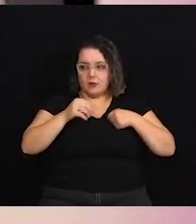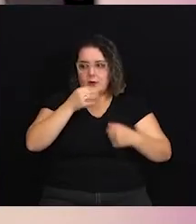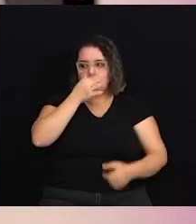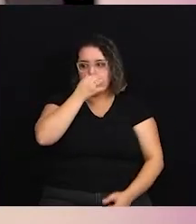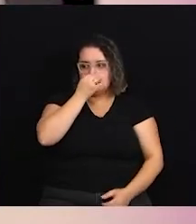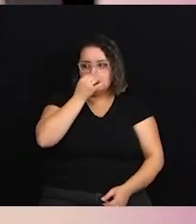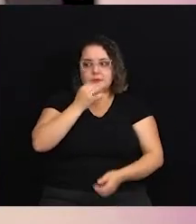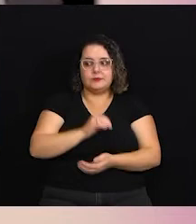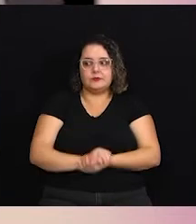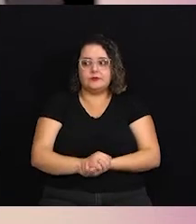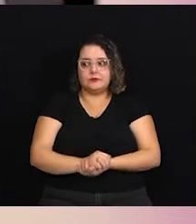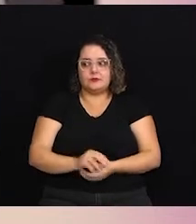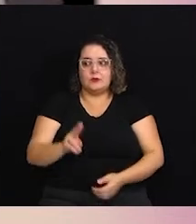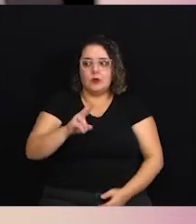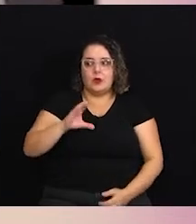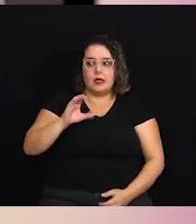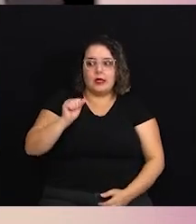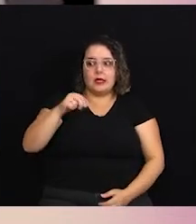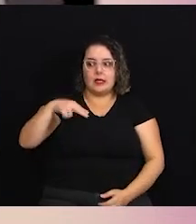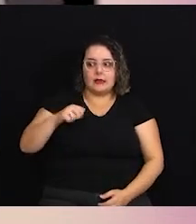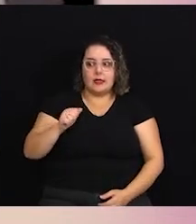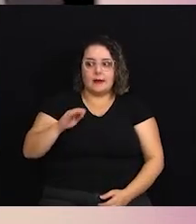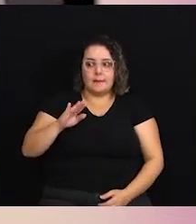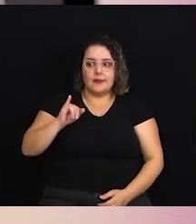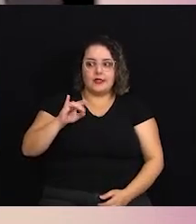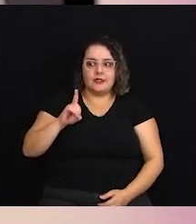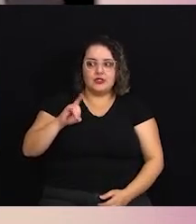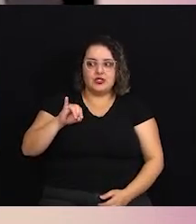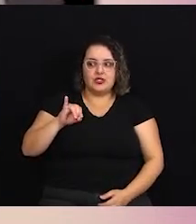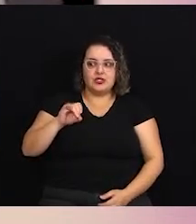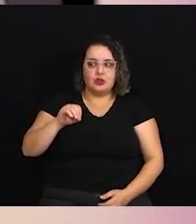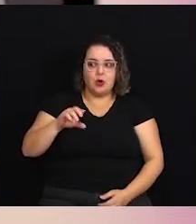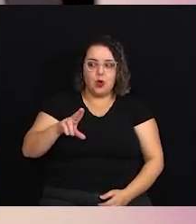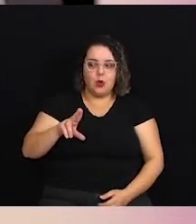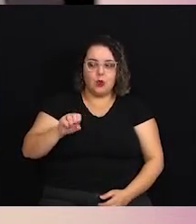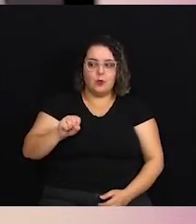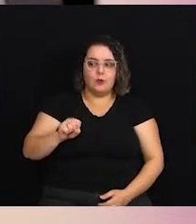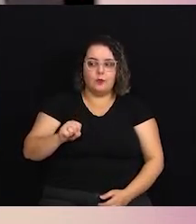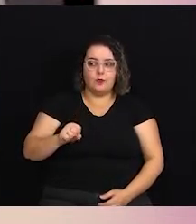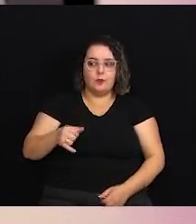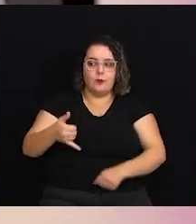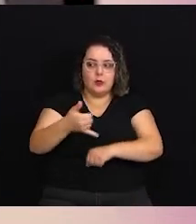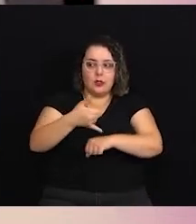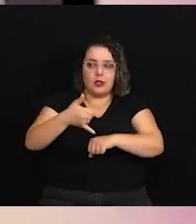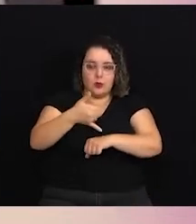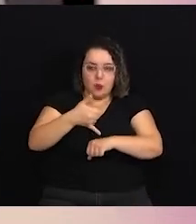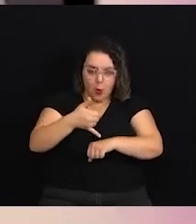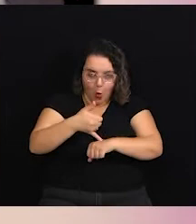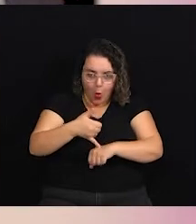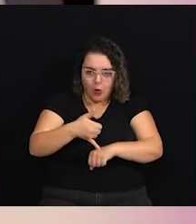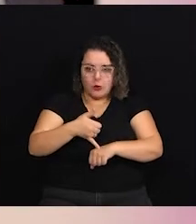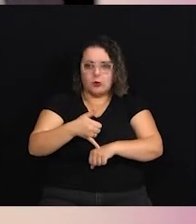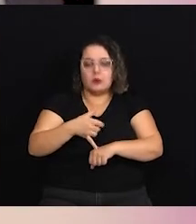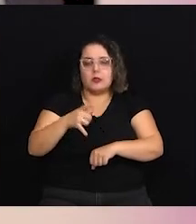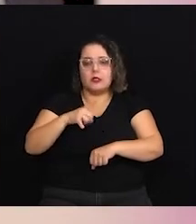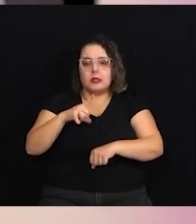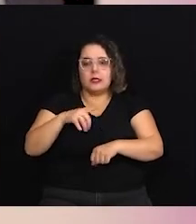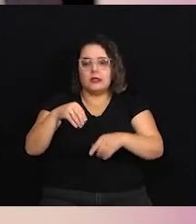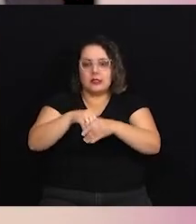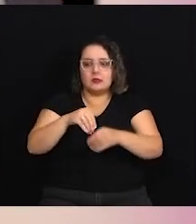reativou o que ao uso do canabidiol que óleo derivado da cannabis né